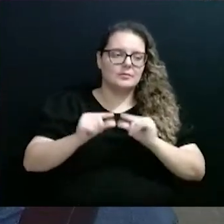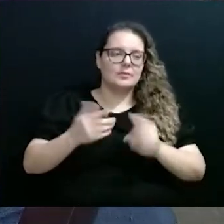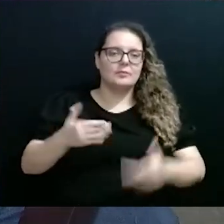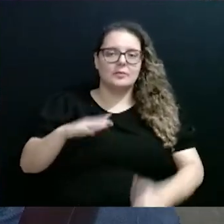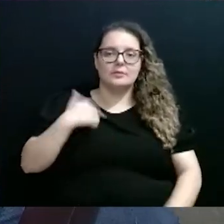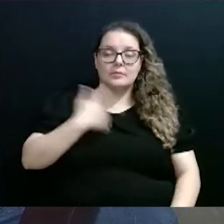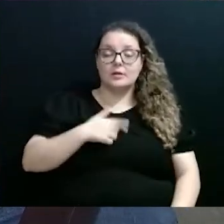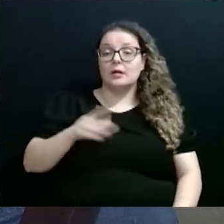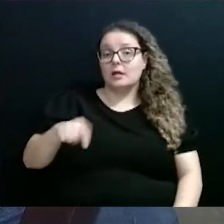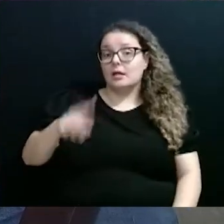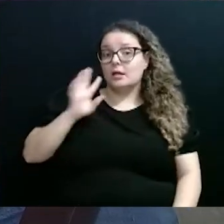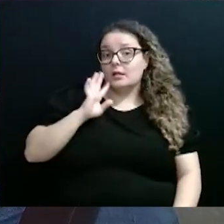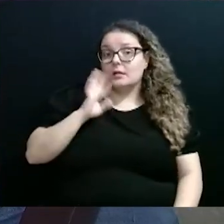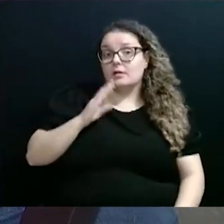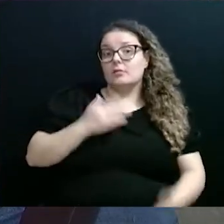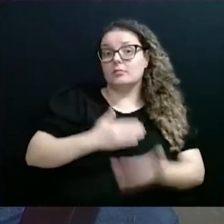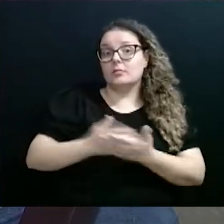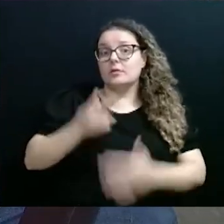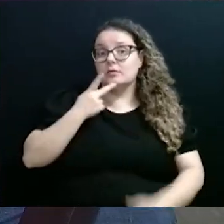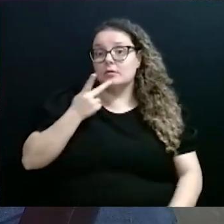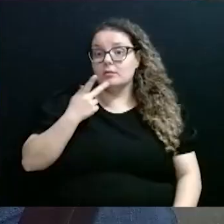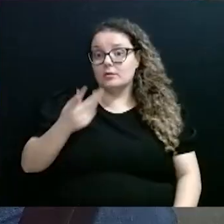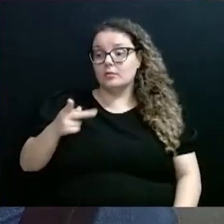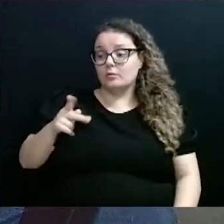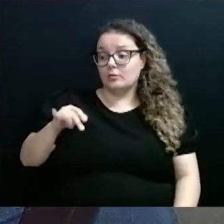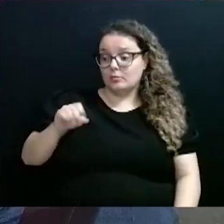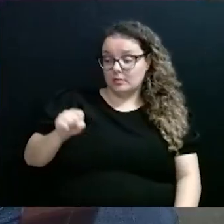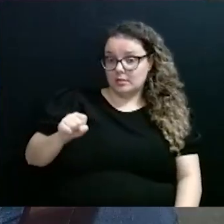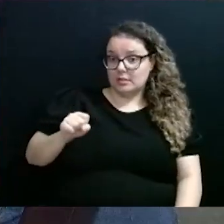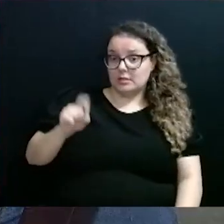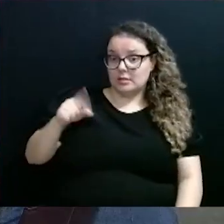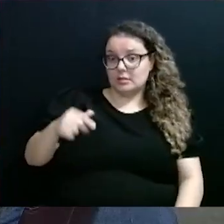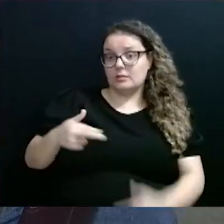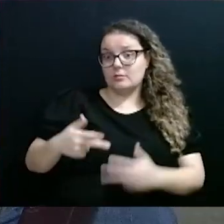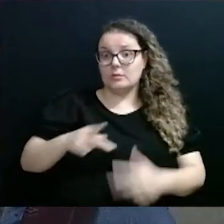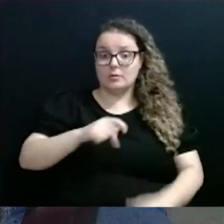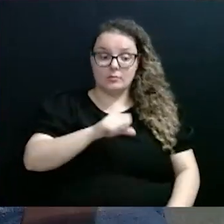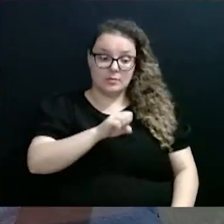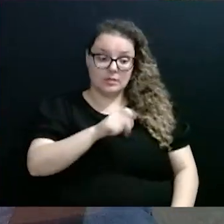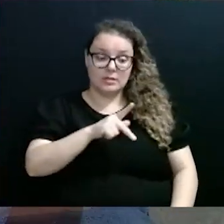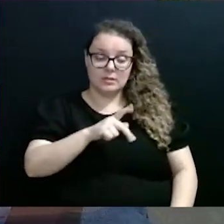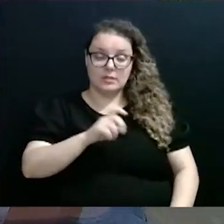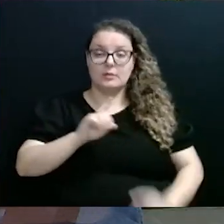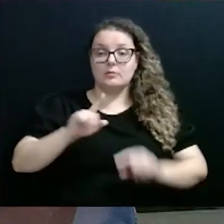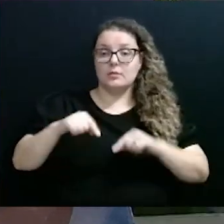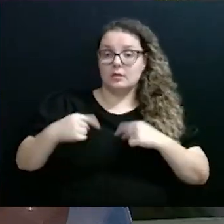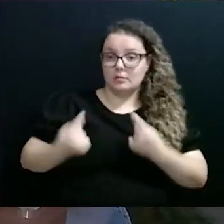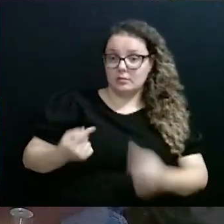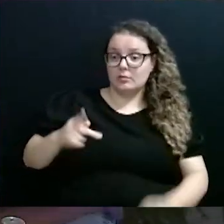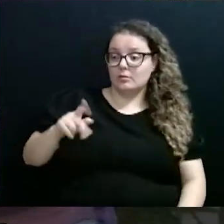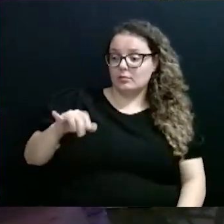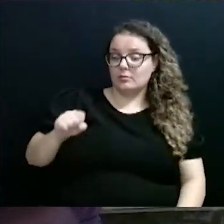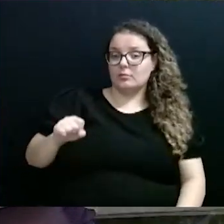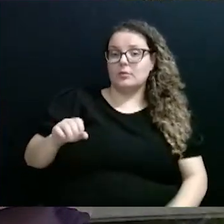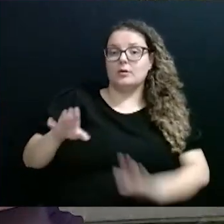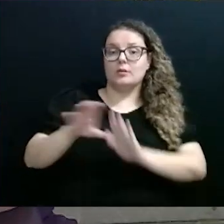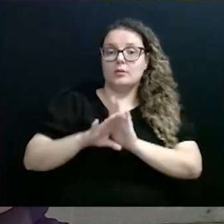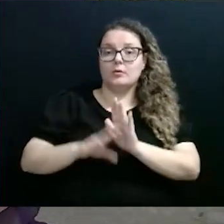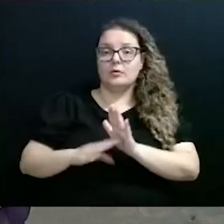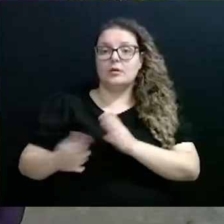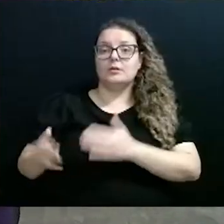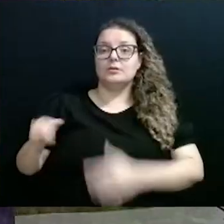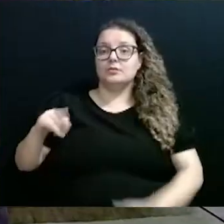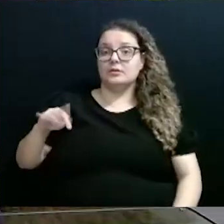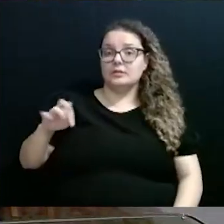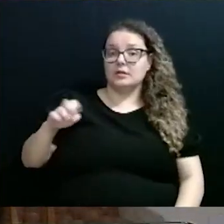gente começar a dizer que o PIS é uma coisa, o PASEP é outra, né? O PIS é o Programa de Integração Social,